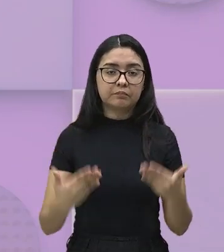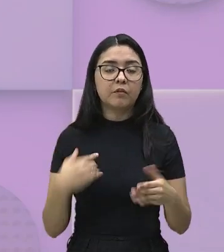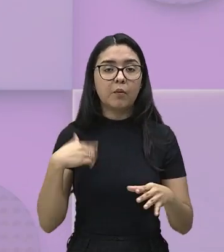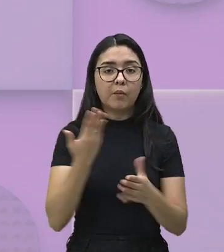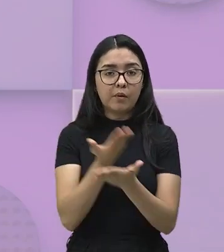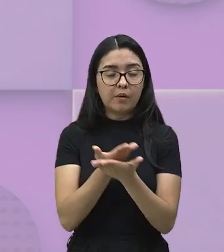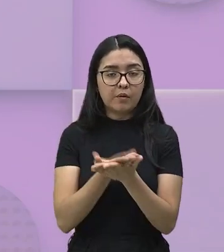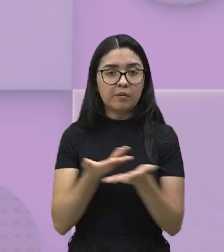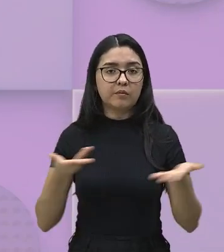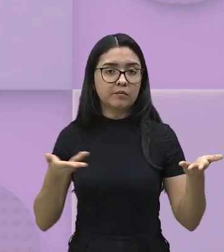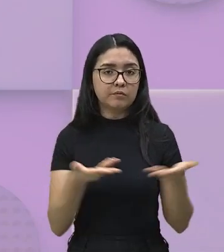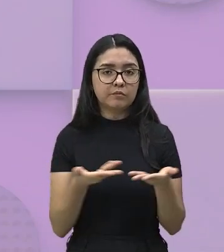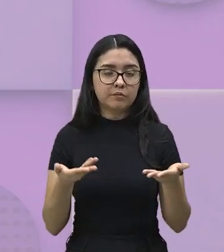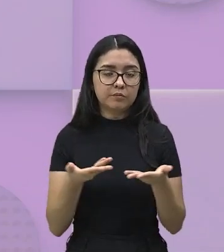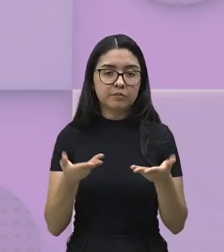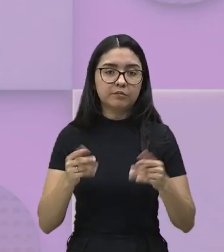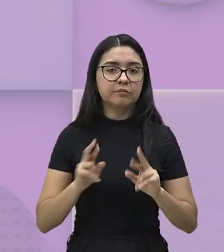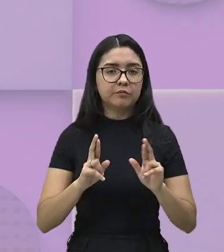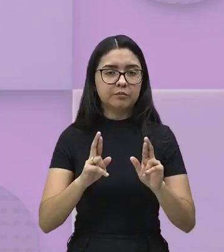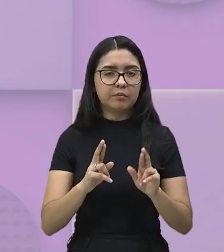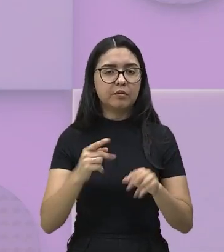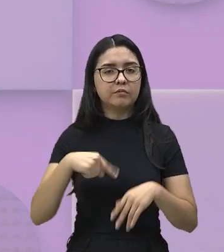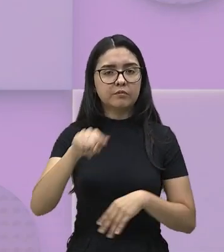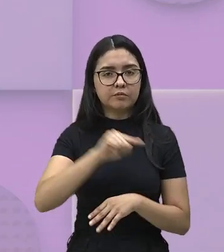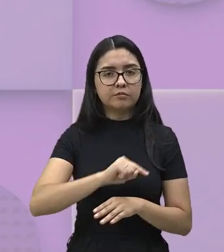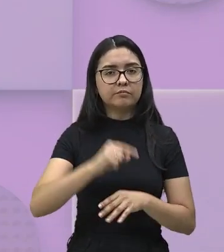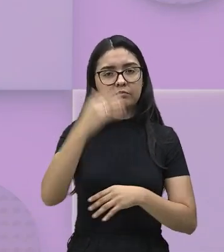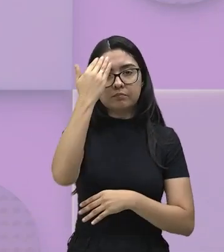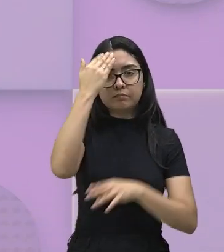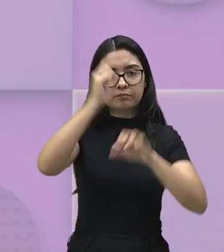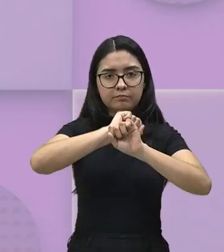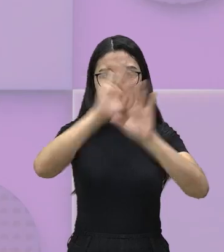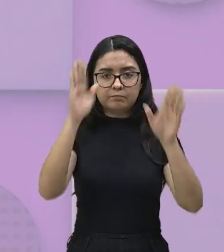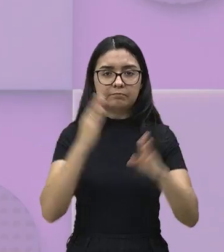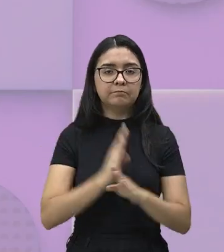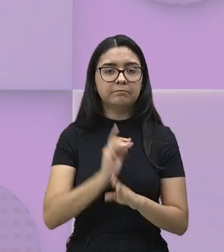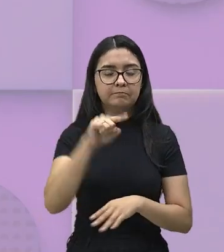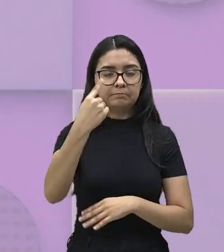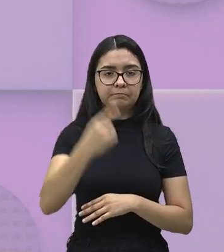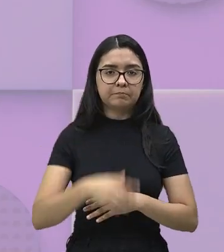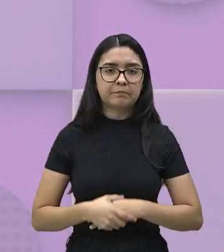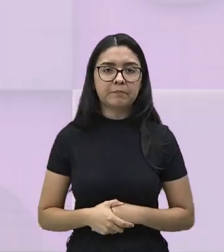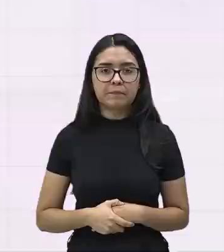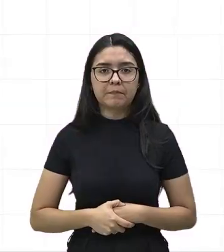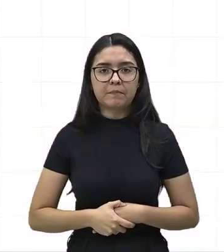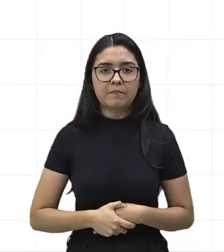foi a nossa aula. Espero que tenha sido claro para vocês e até o nosso próximo encontro.